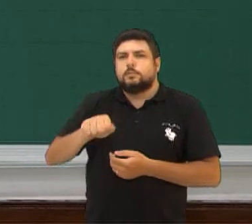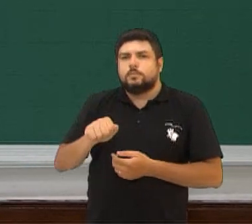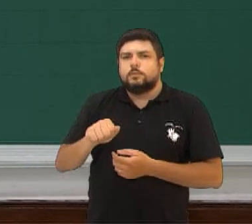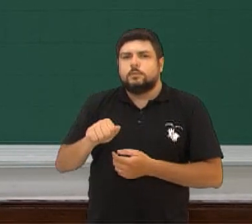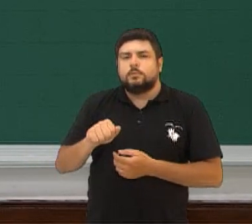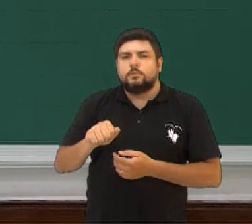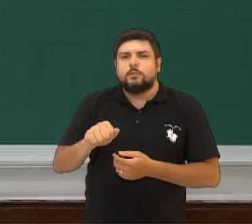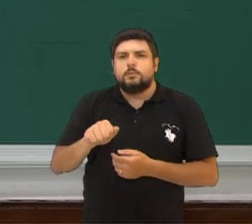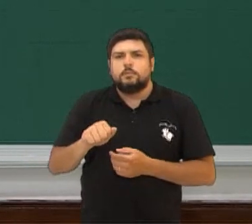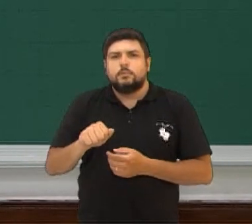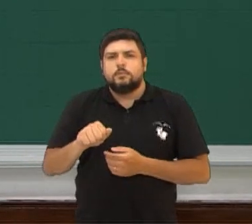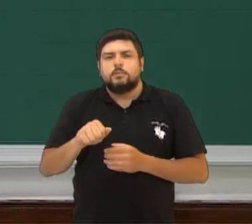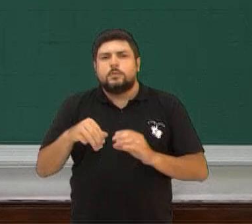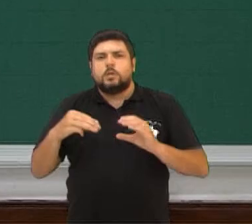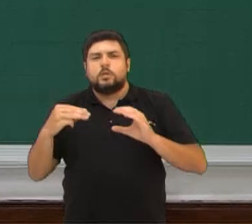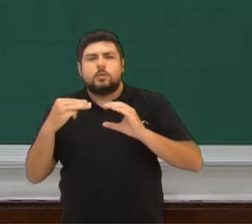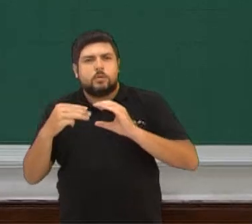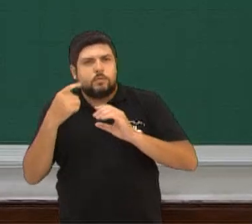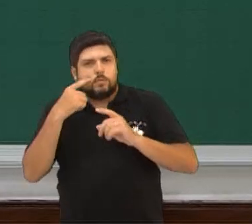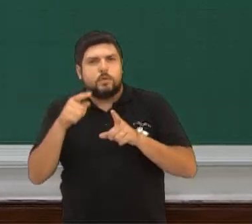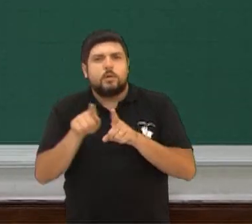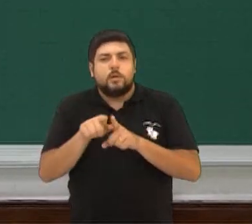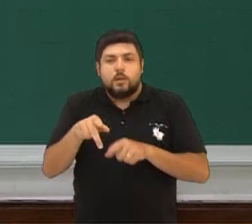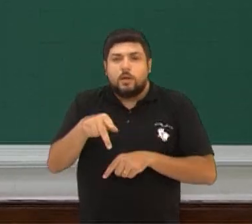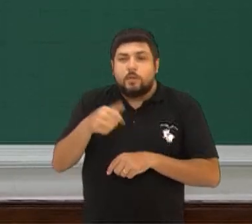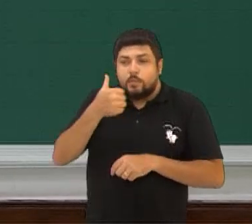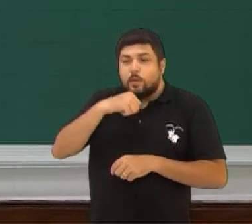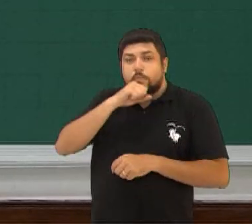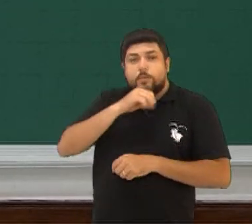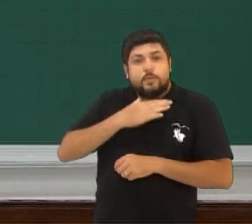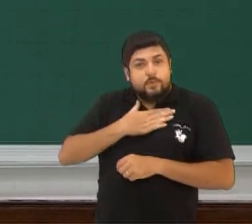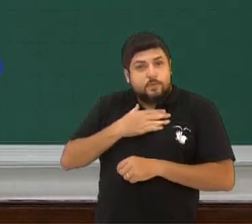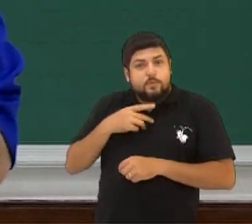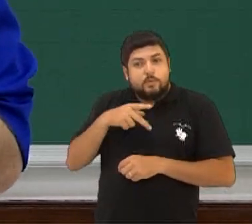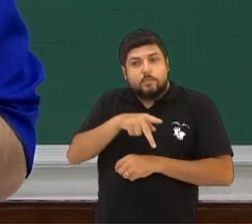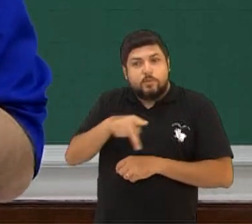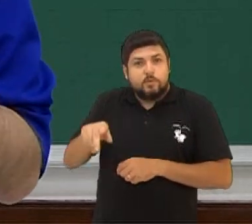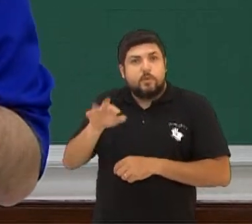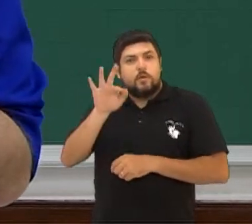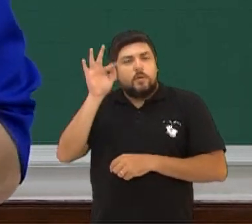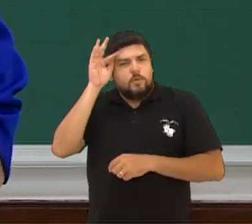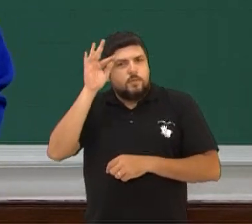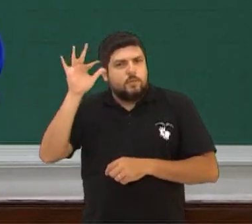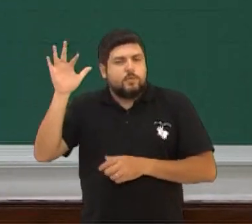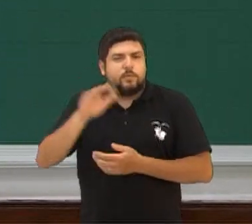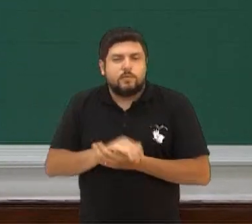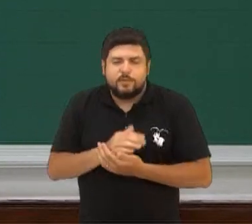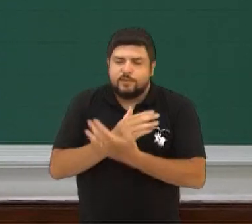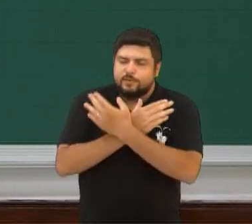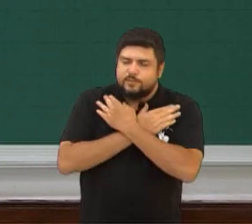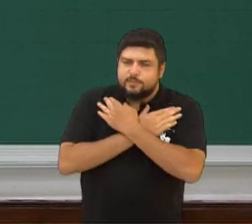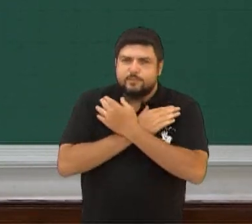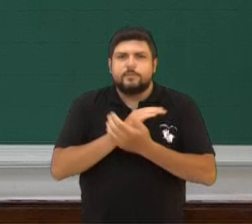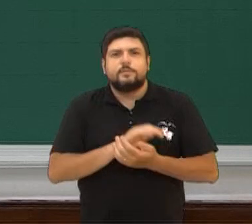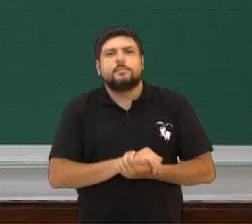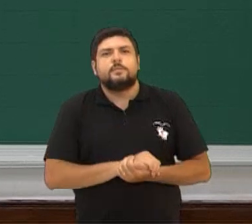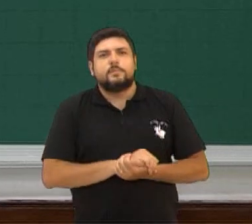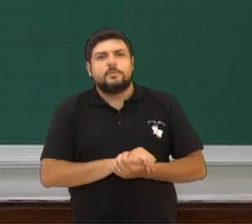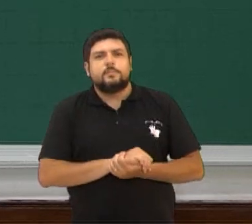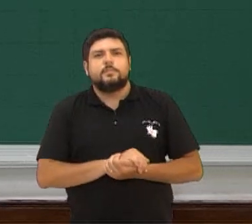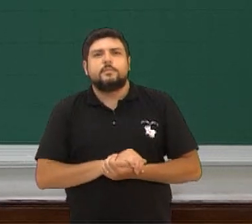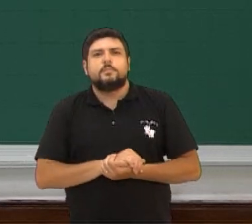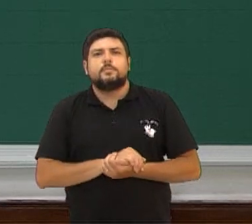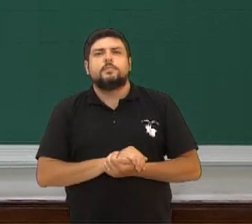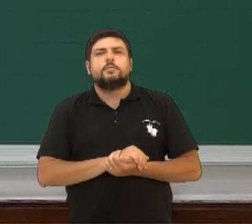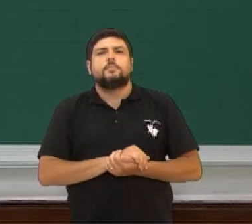salve para minha mãe, que também é professora de filosofia. Olha só, professor, que legal. A Silvia, um abraço aí, Silvia. Silvia. Obrigado, Mariana, por participar com a